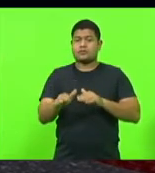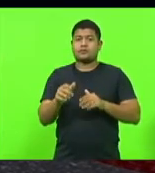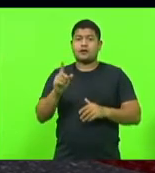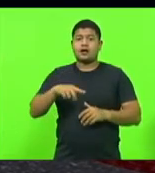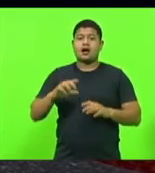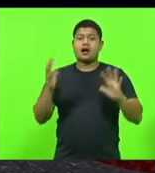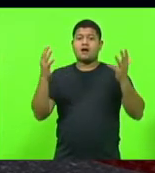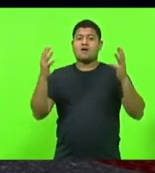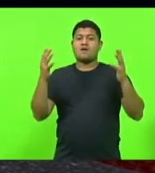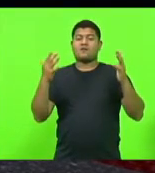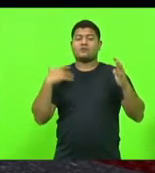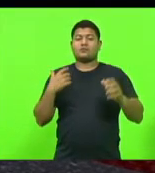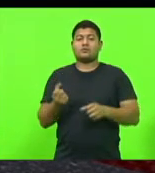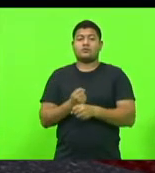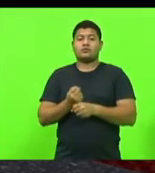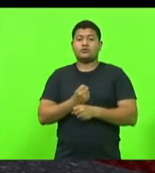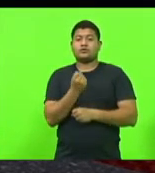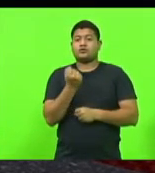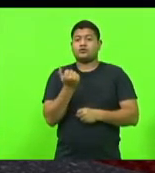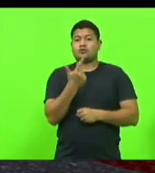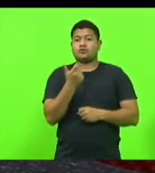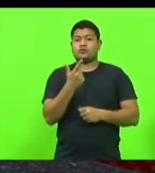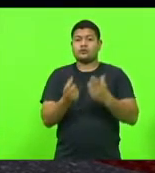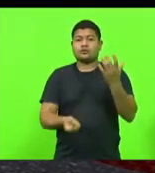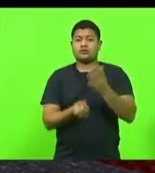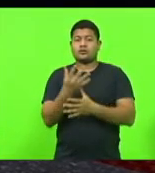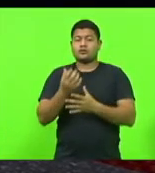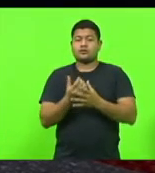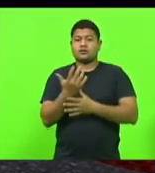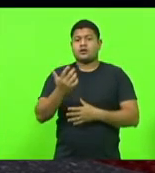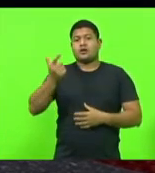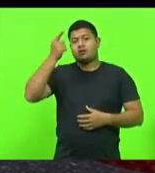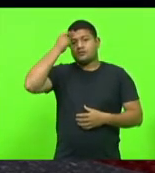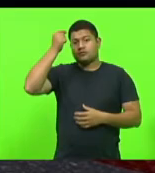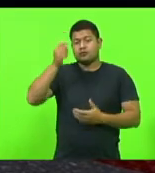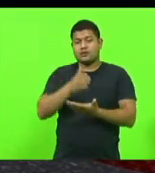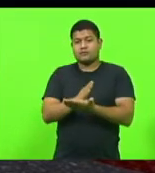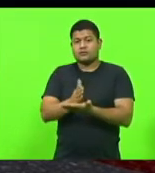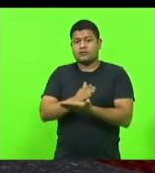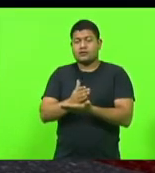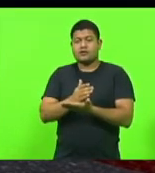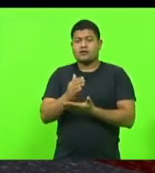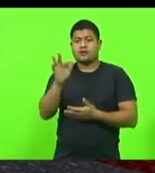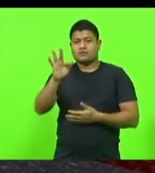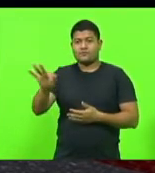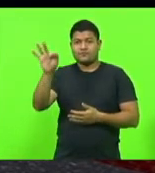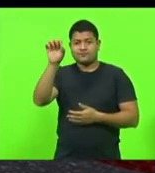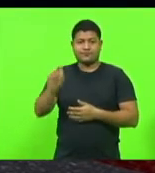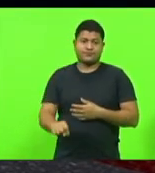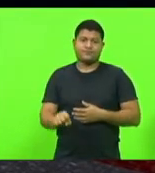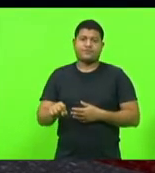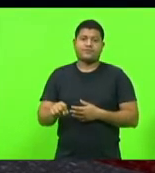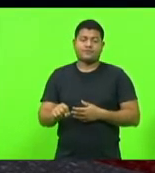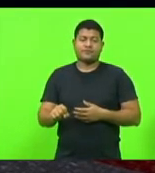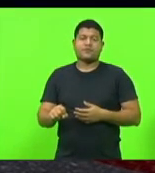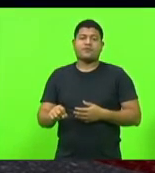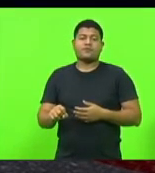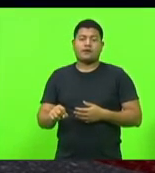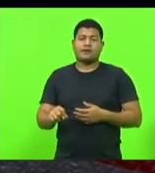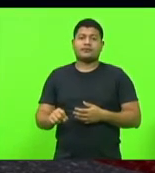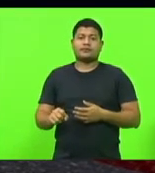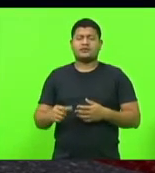comemorado 12 anos da fundação da Universidade Federal da Fronteira Sul. Foi uma grande luta